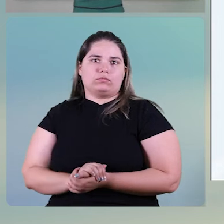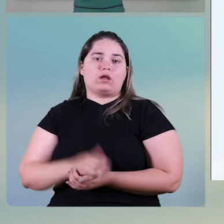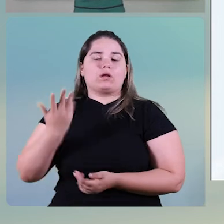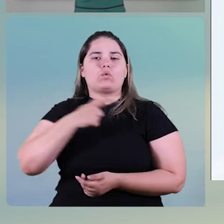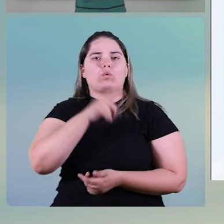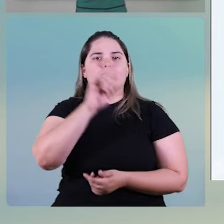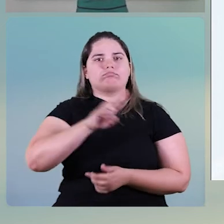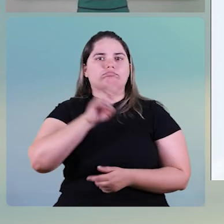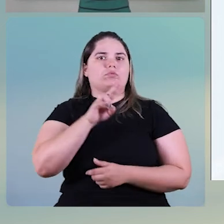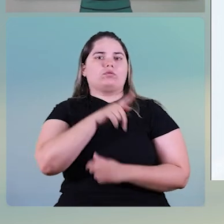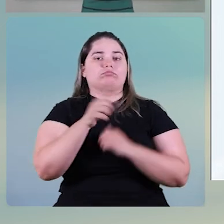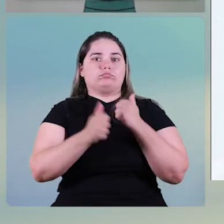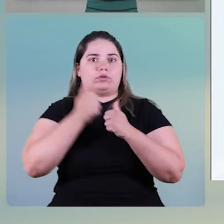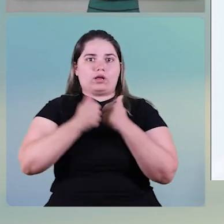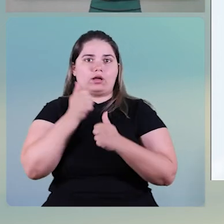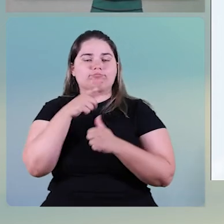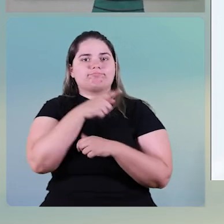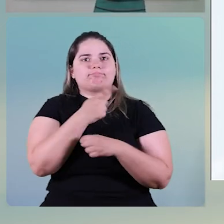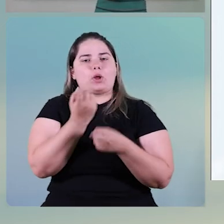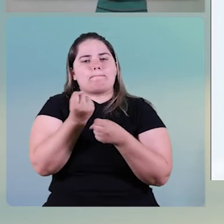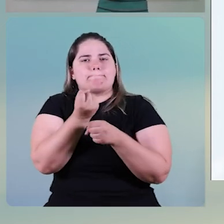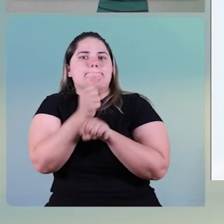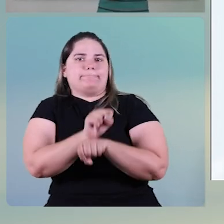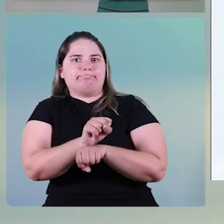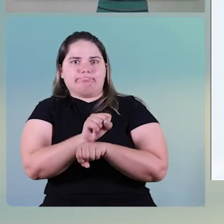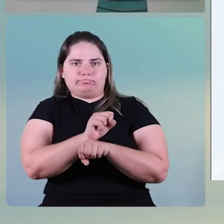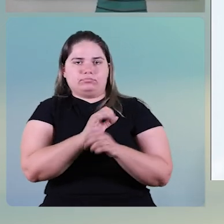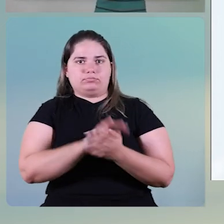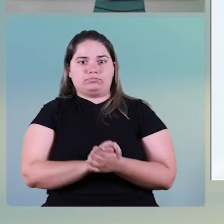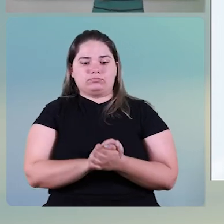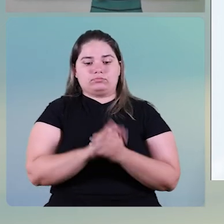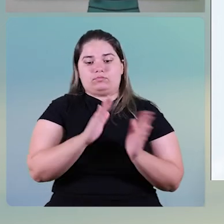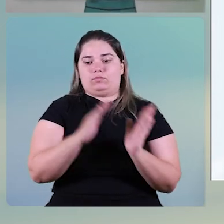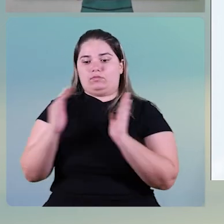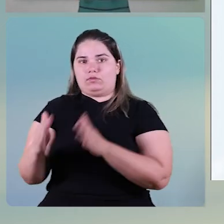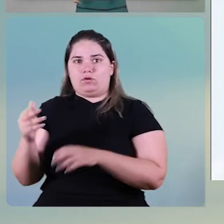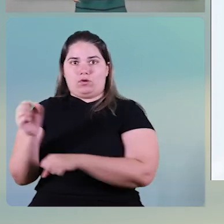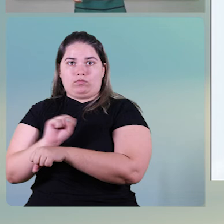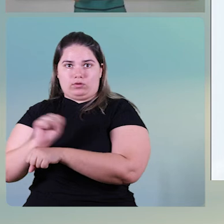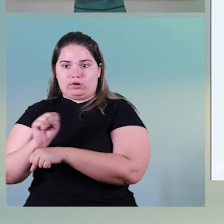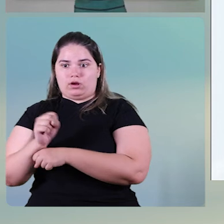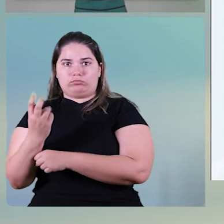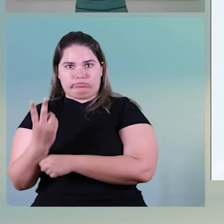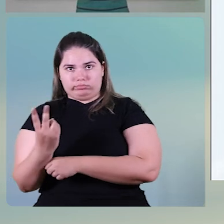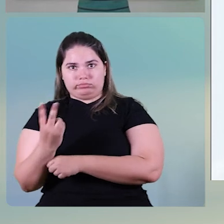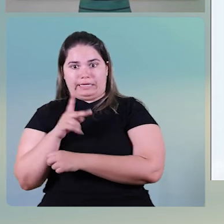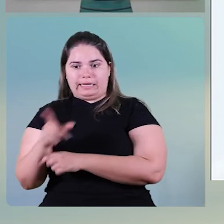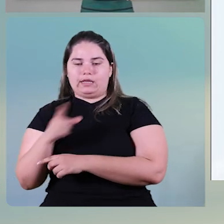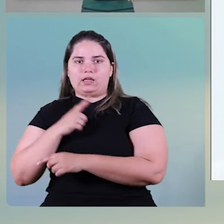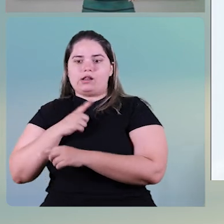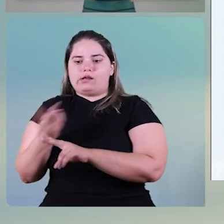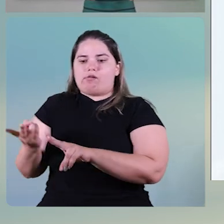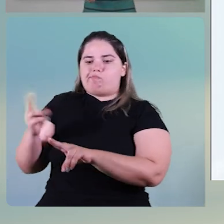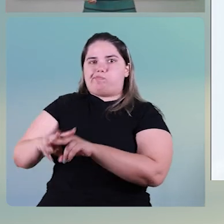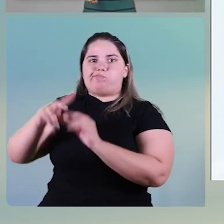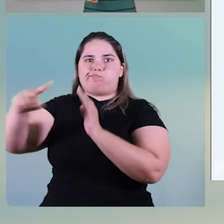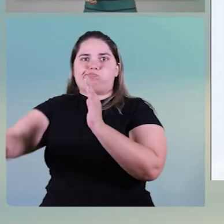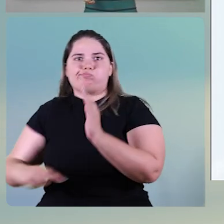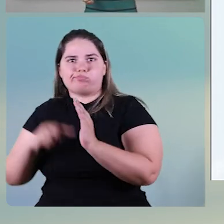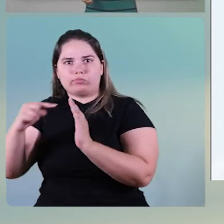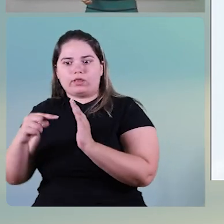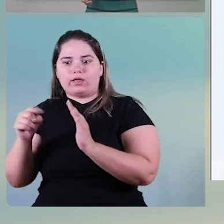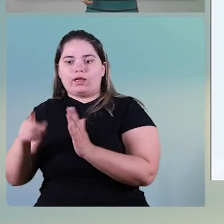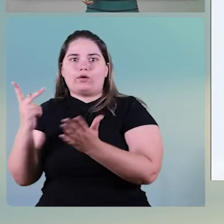atrito estático máxima para a frenagem. Já o carro 2 trava as rodas, né? Quando o carro trava as rodas, ele